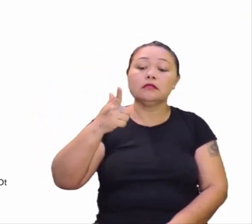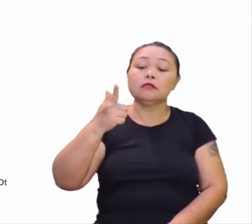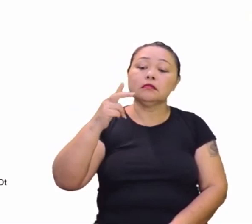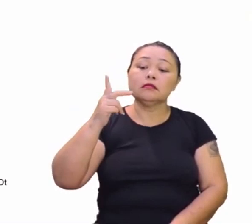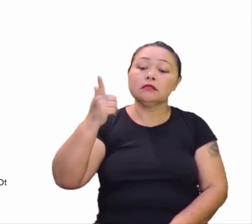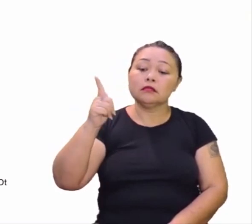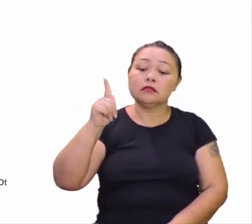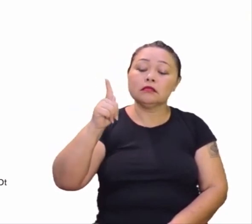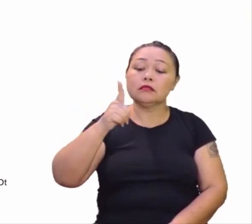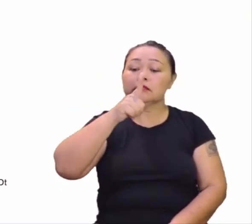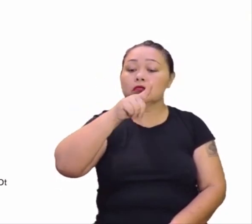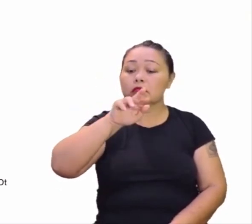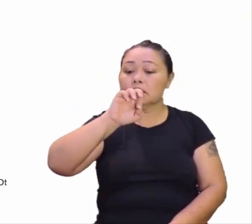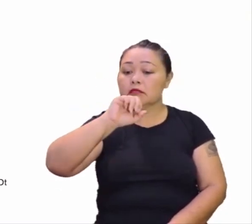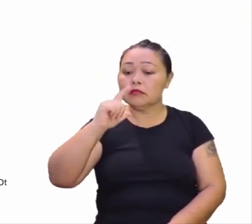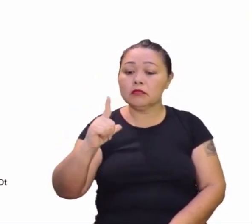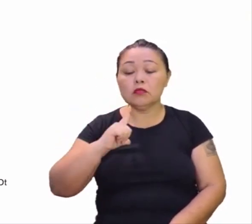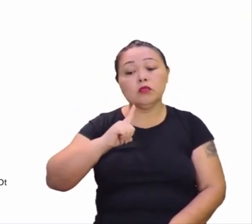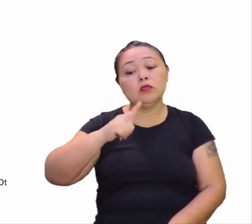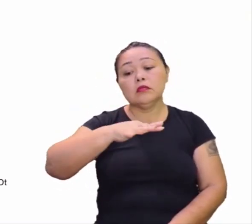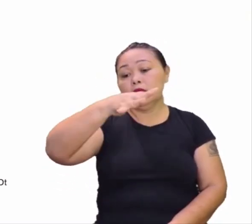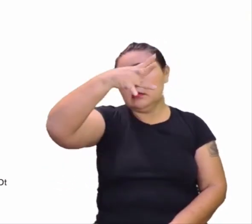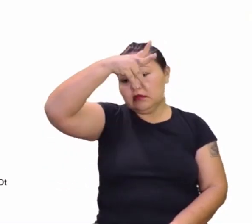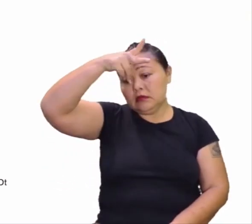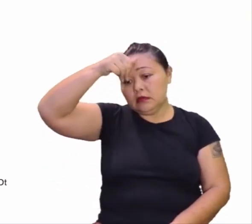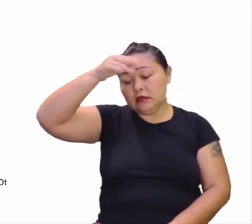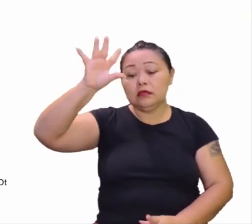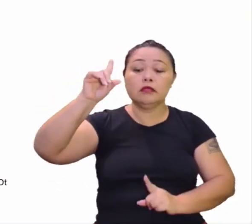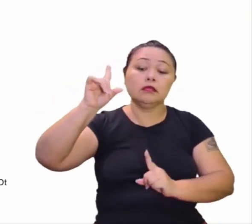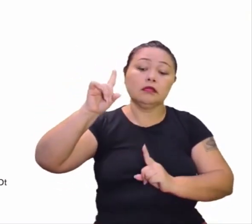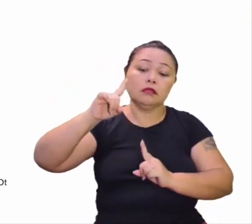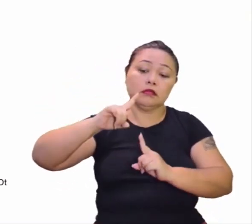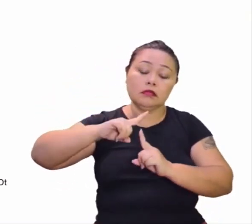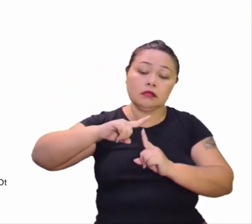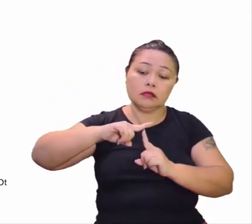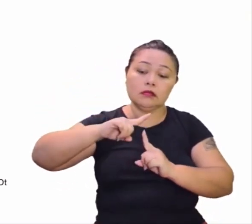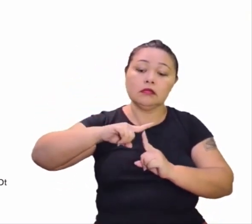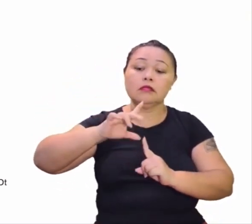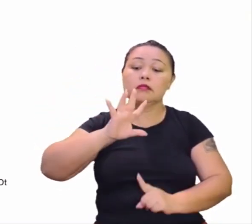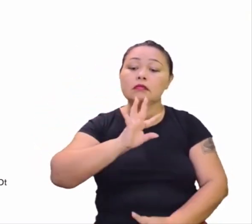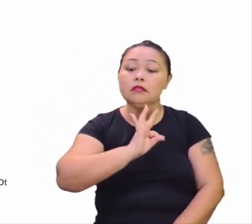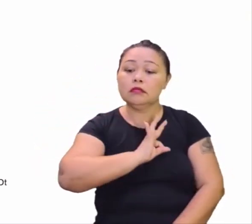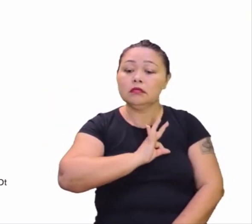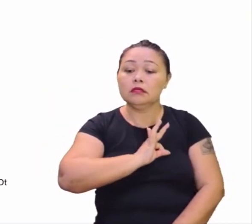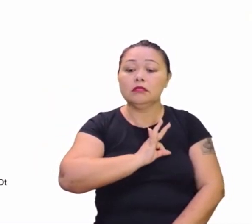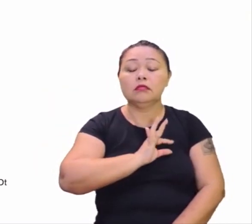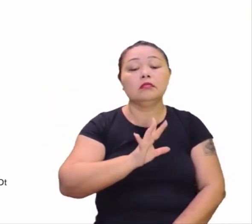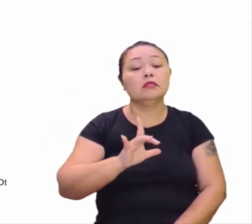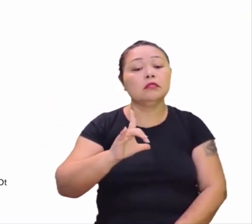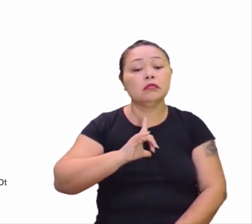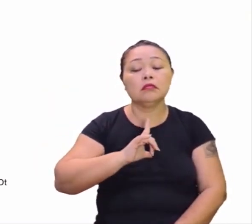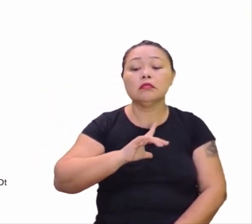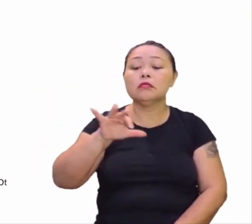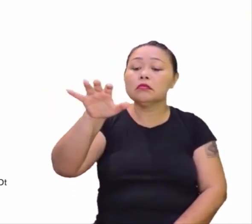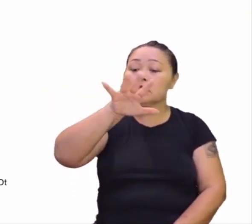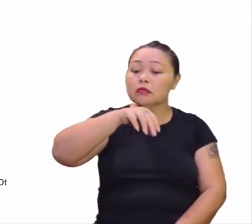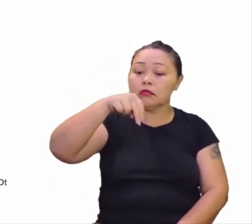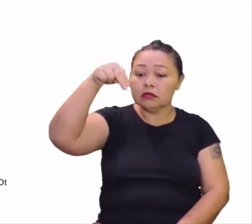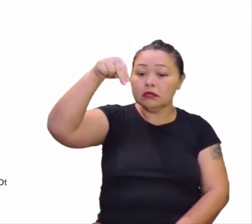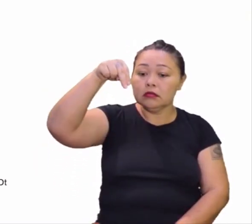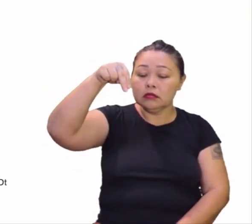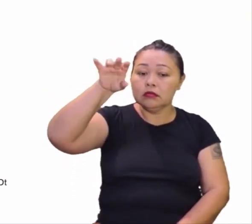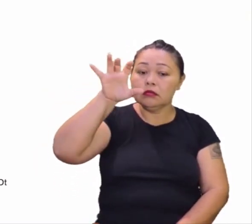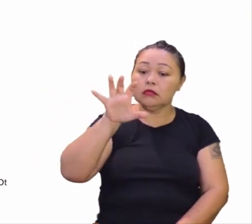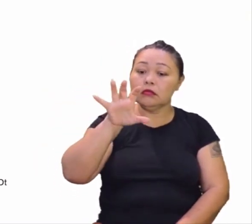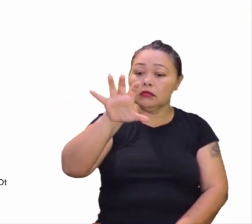geral. Com certeza. A Amazônia entra lá no Mato Grosso, em Tocantins. Não é isso? Exato. A gente está falando de regionalização